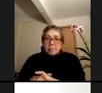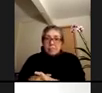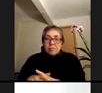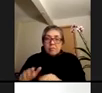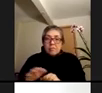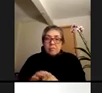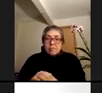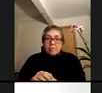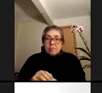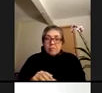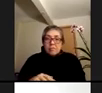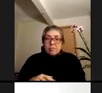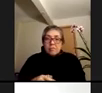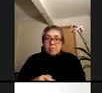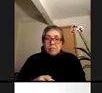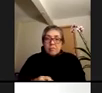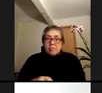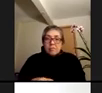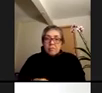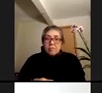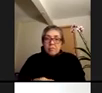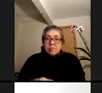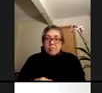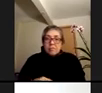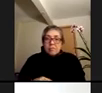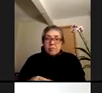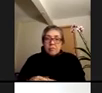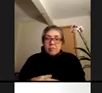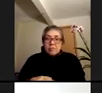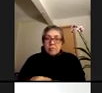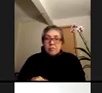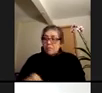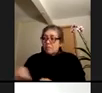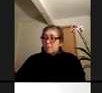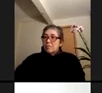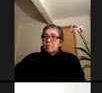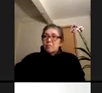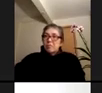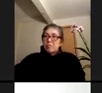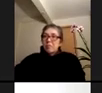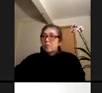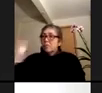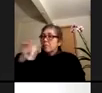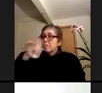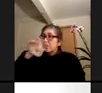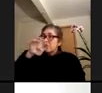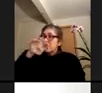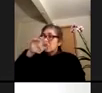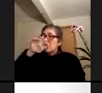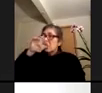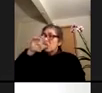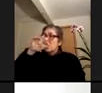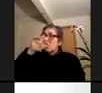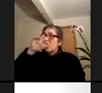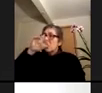pela ONU para debater com chefes de governo a questão ambiental, e é por isso que hoje a gente comemora